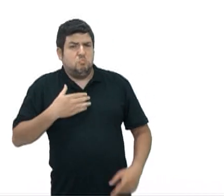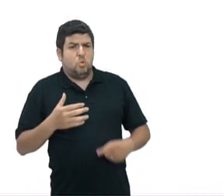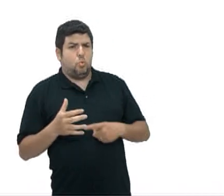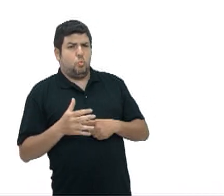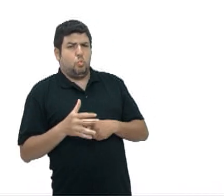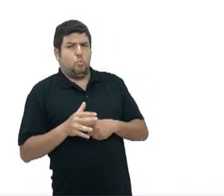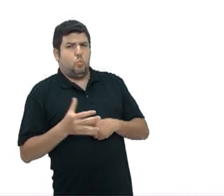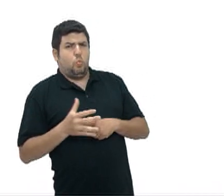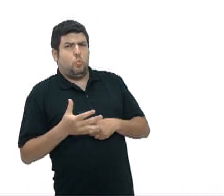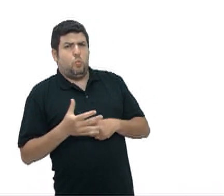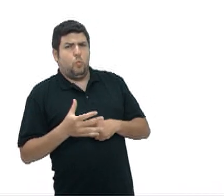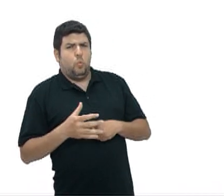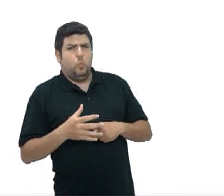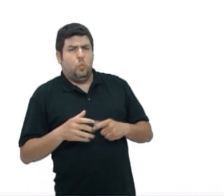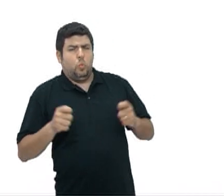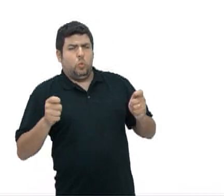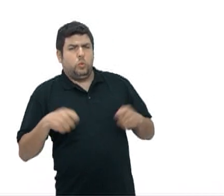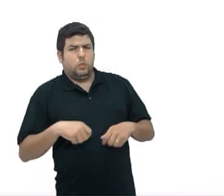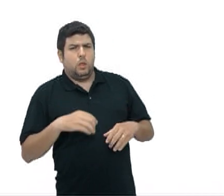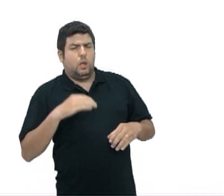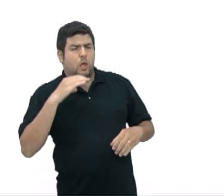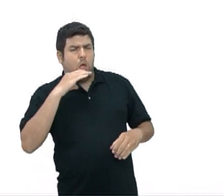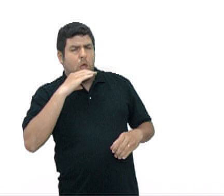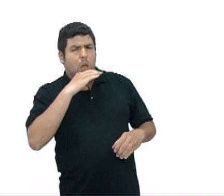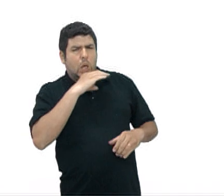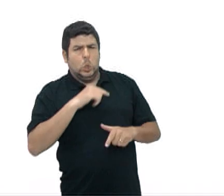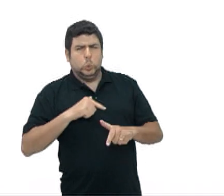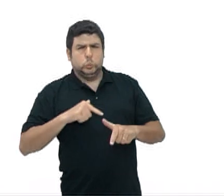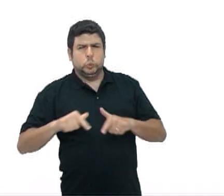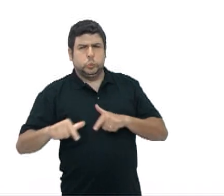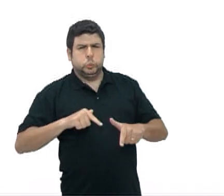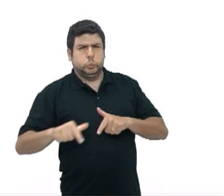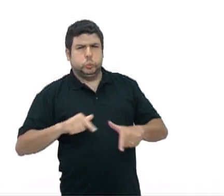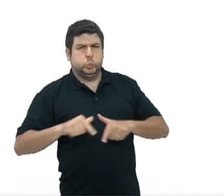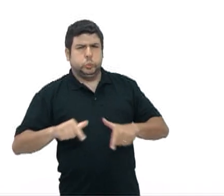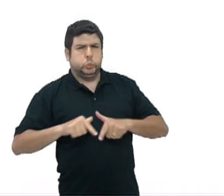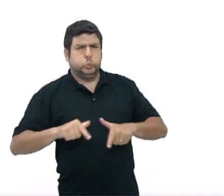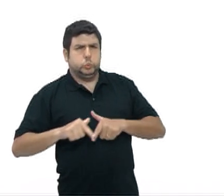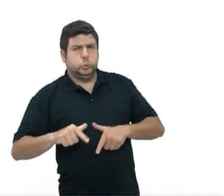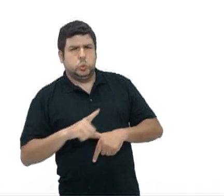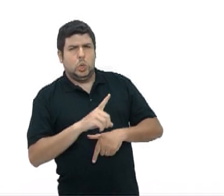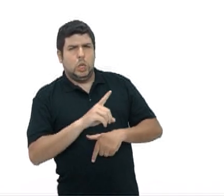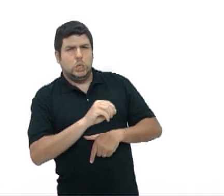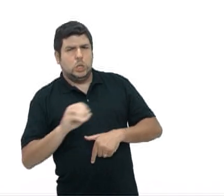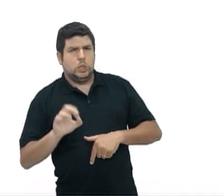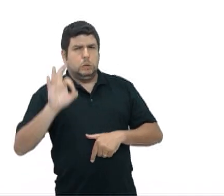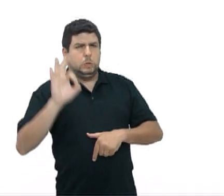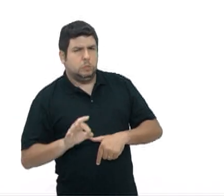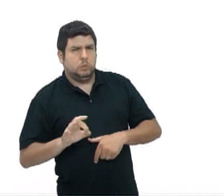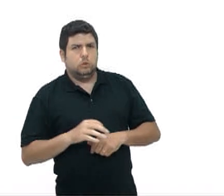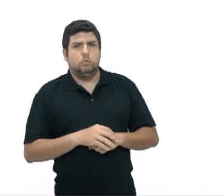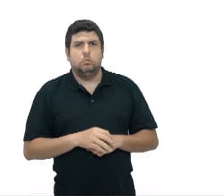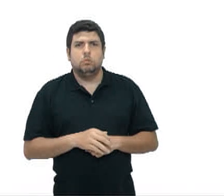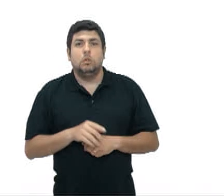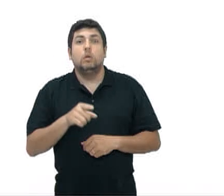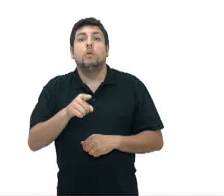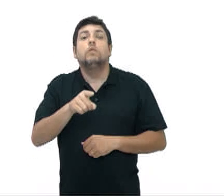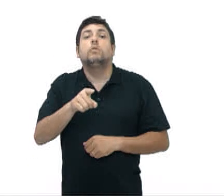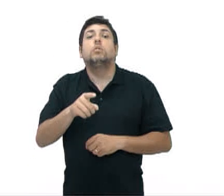calor da queima de combustível em movimento dos pistões. Ao tomar conhecimento,